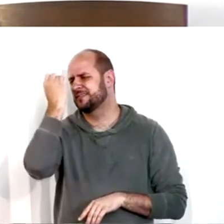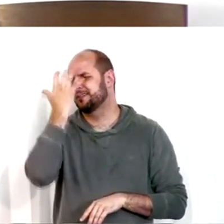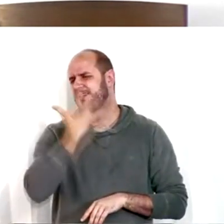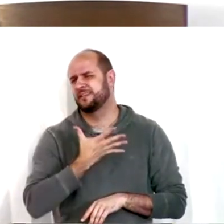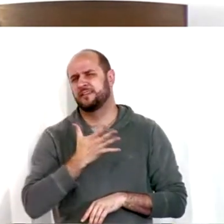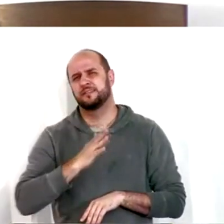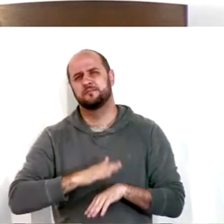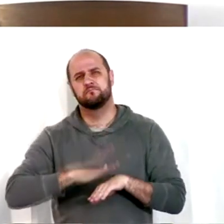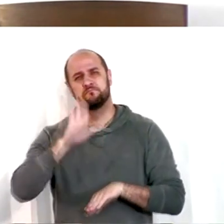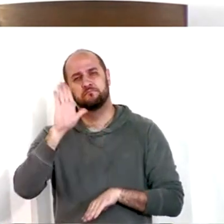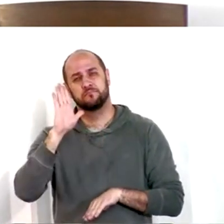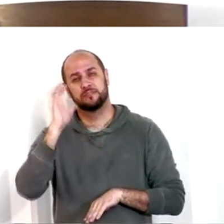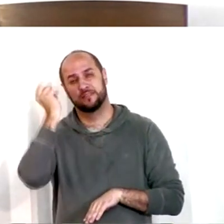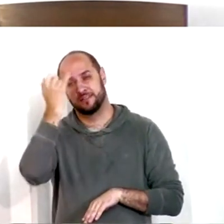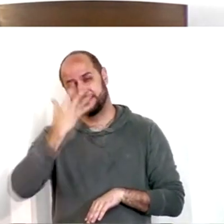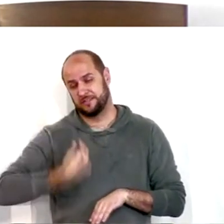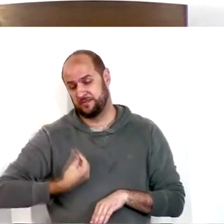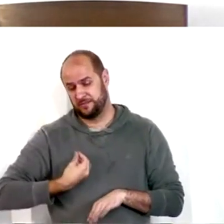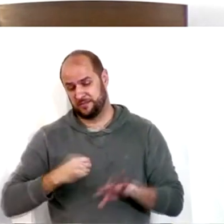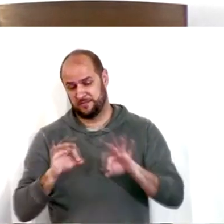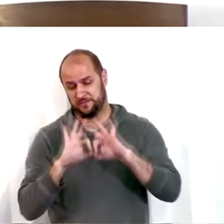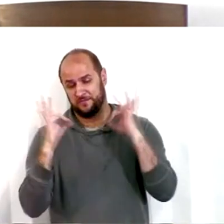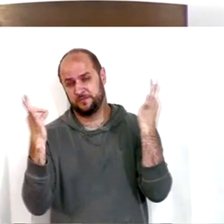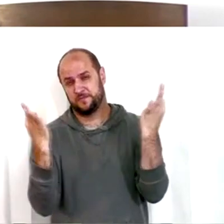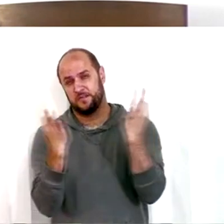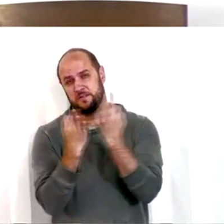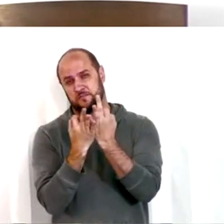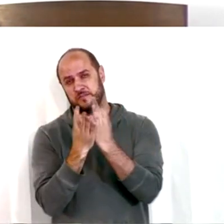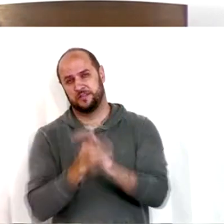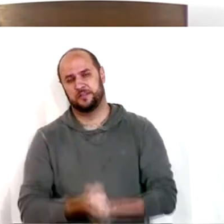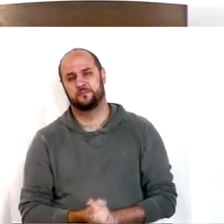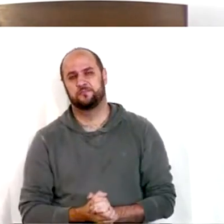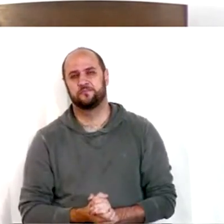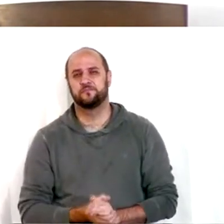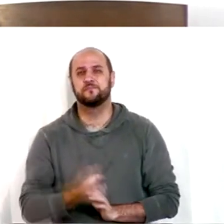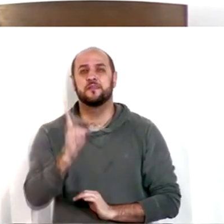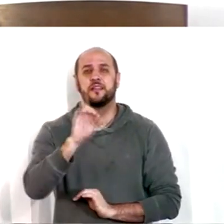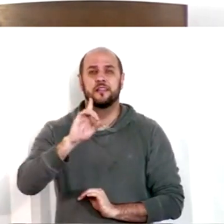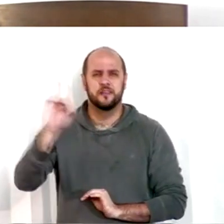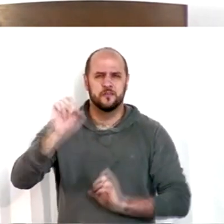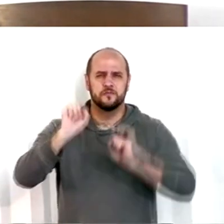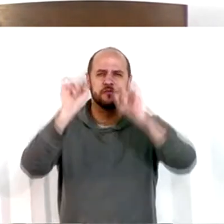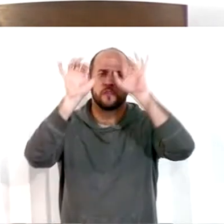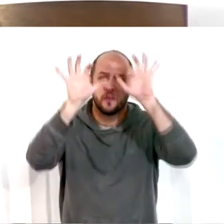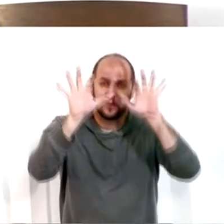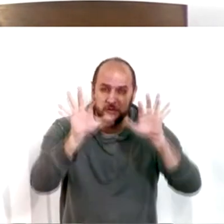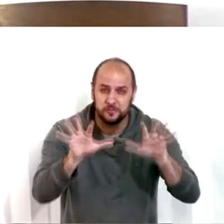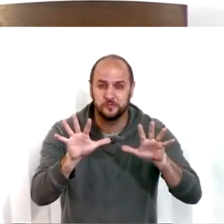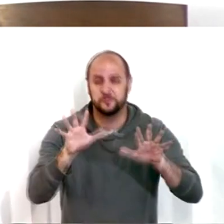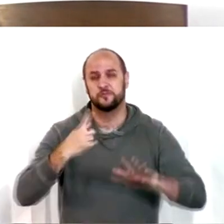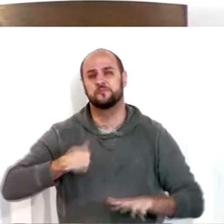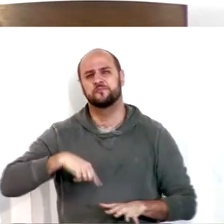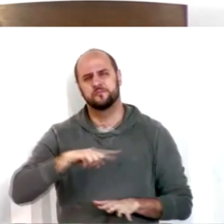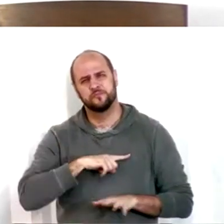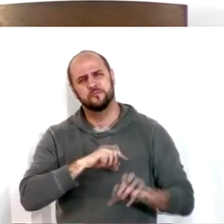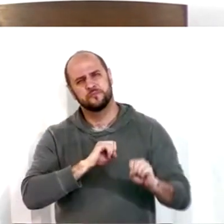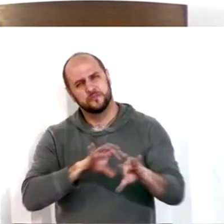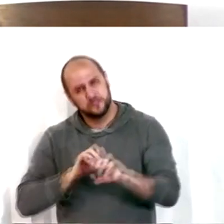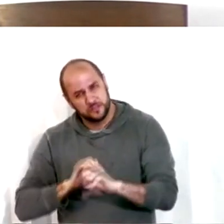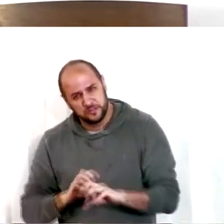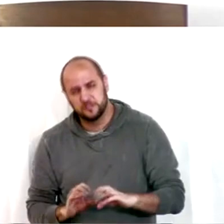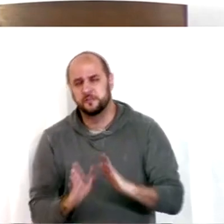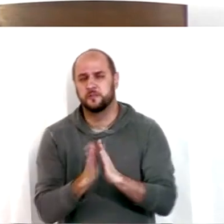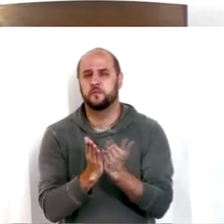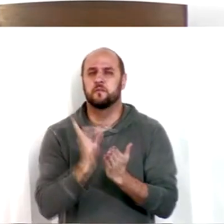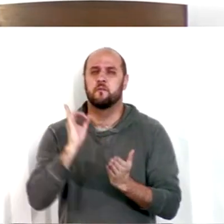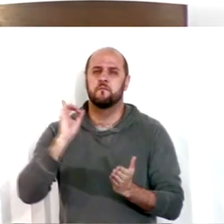para viver isso em família. Que Deus nos abençoe pelo ensino